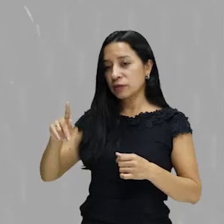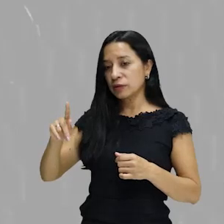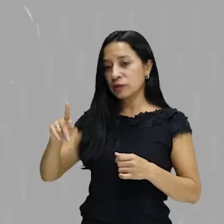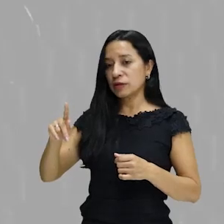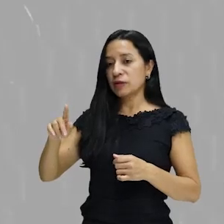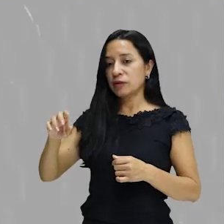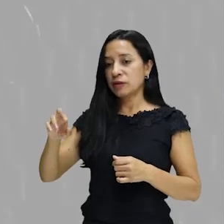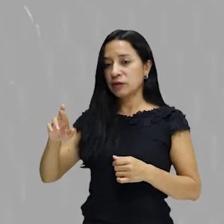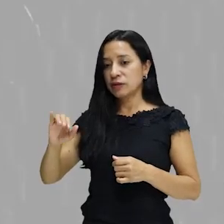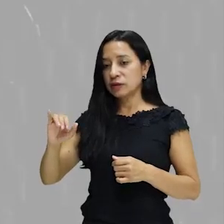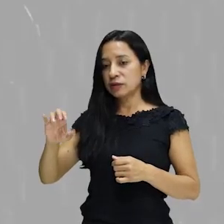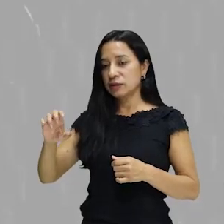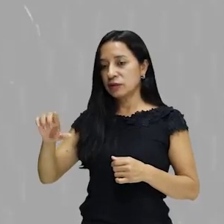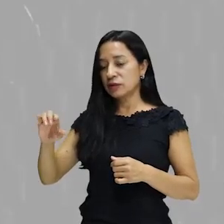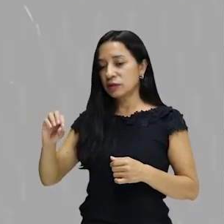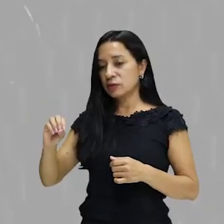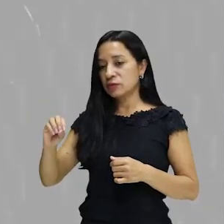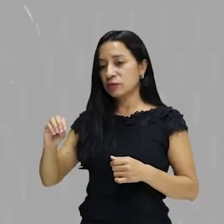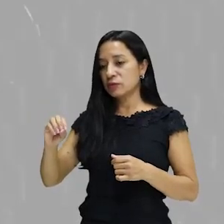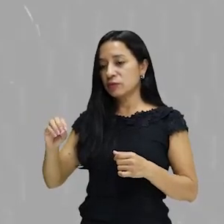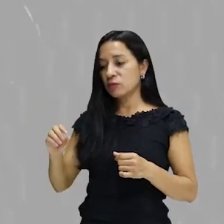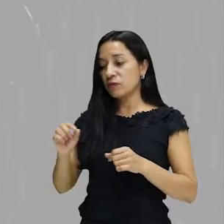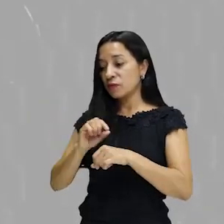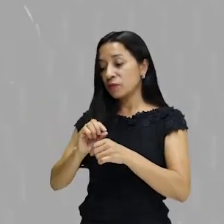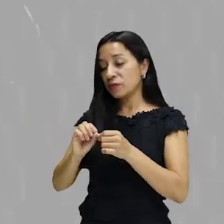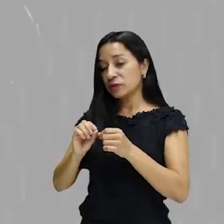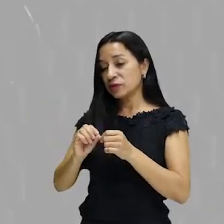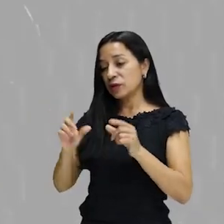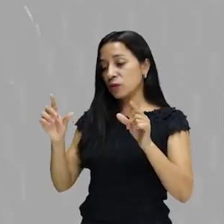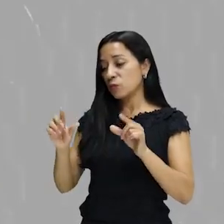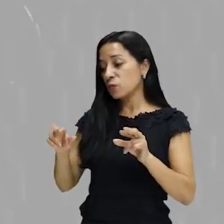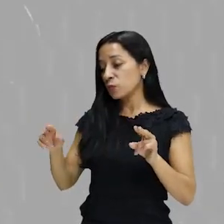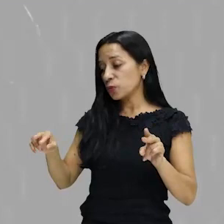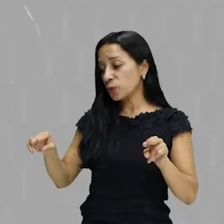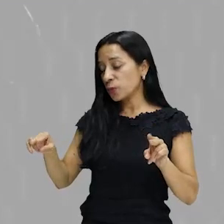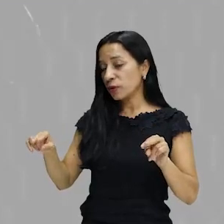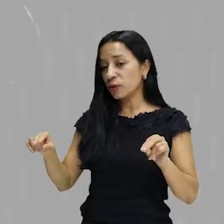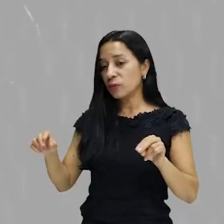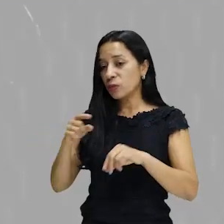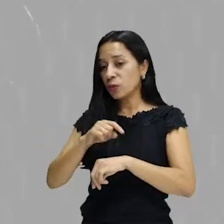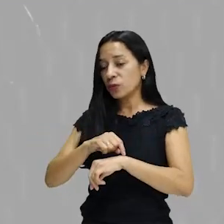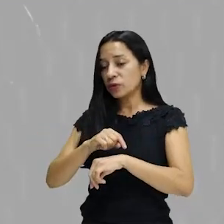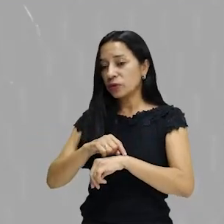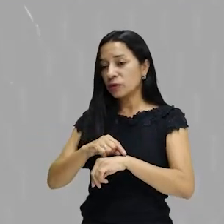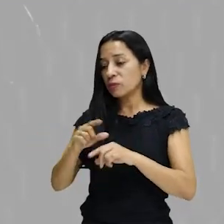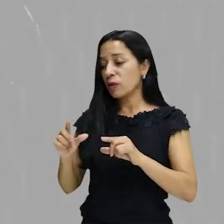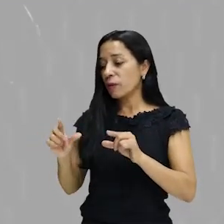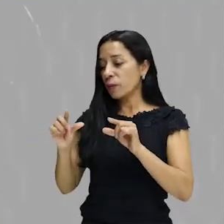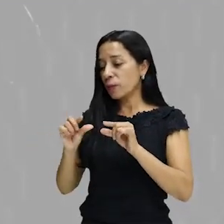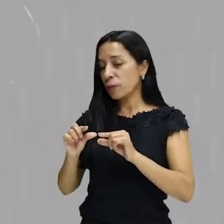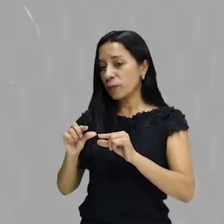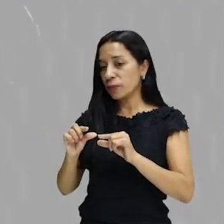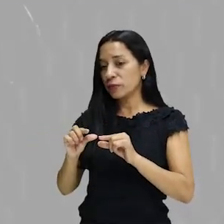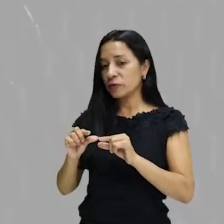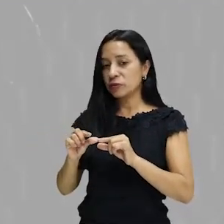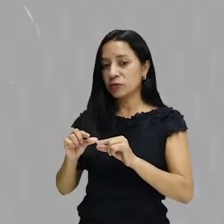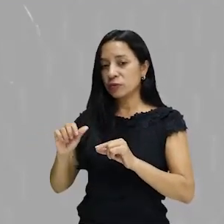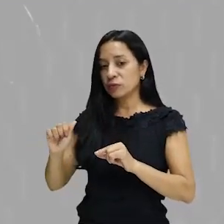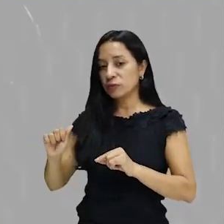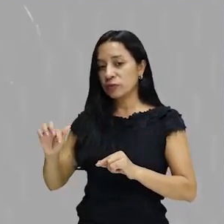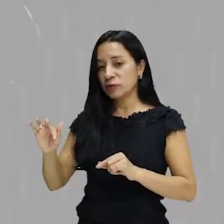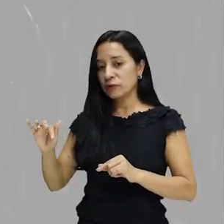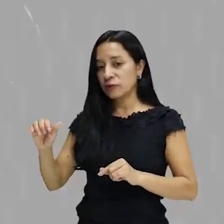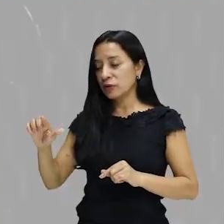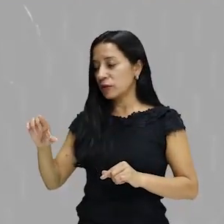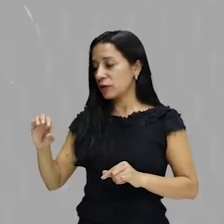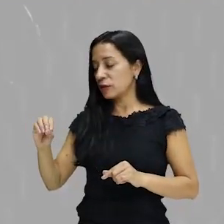e vai ter que fazer no mesmo tempo, então vai ter que mexer com a velocidade maior, e é menor ali no afélio. Então no ponto P,